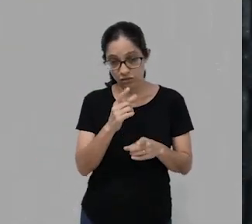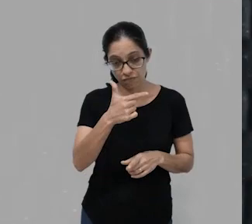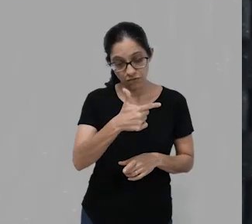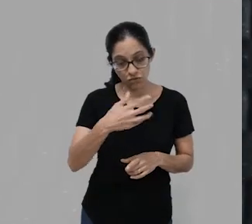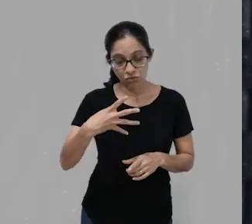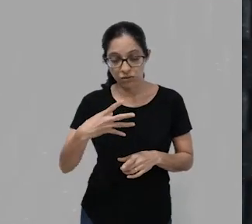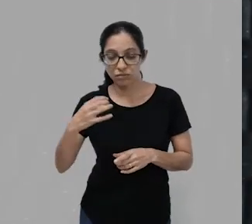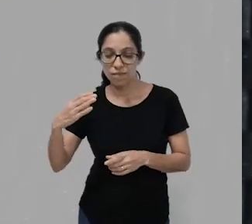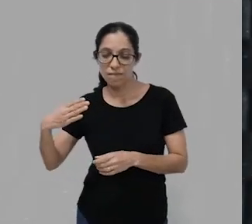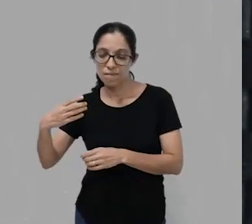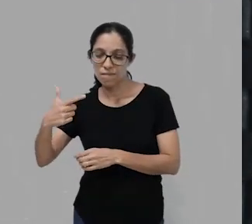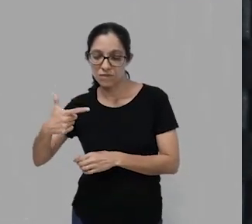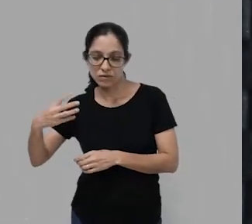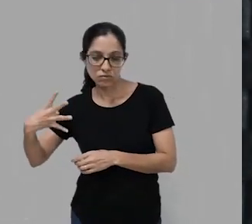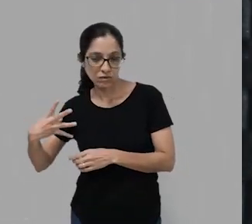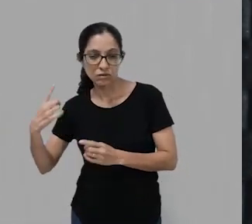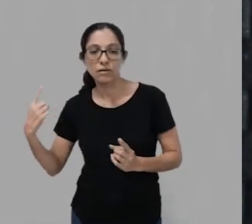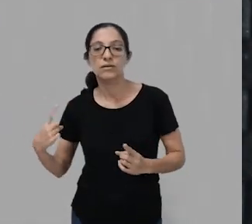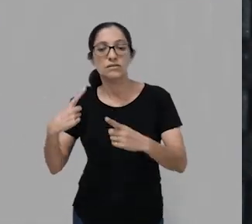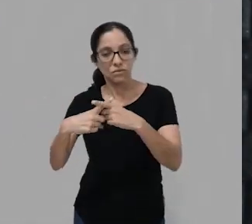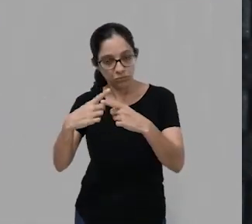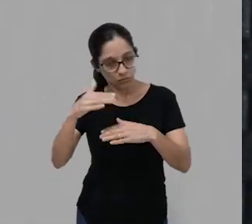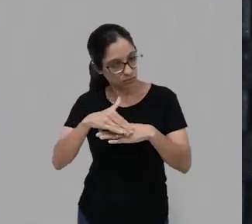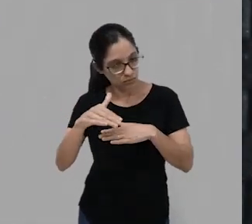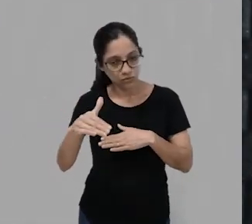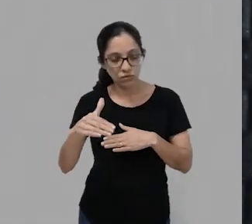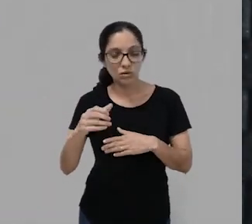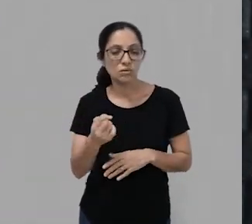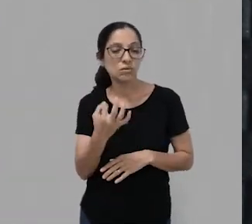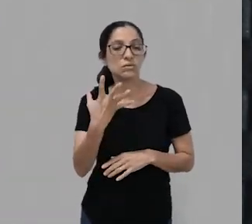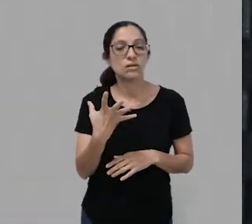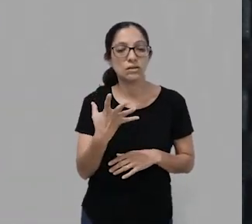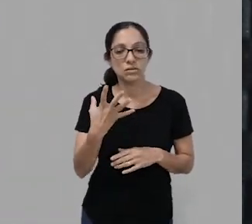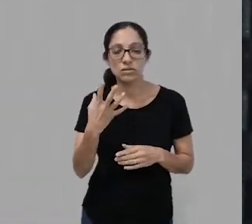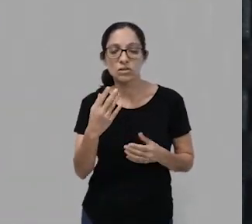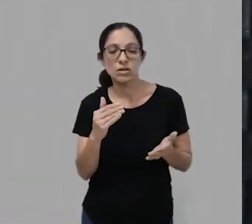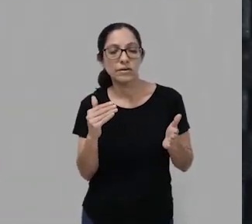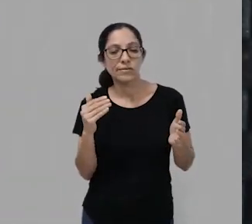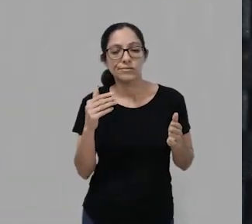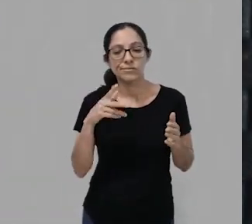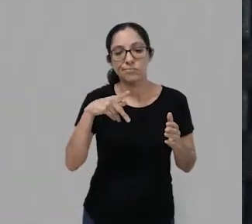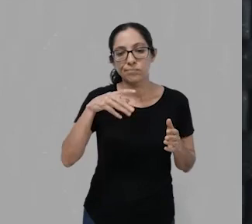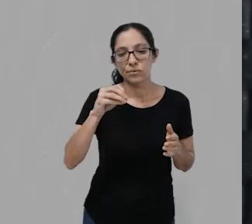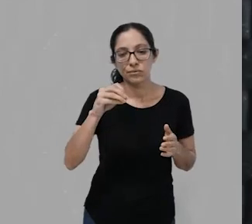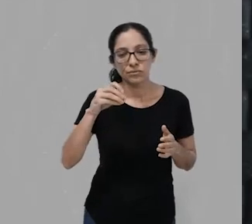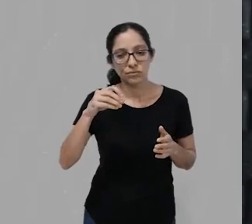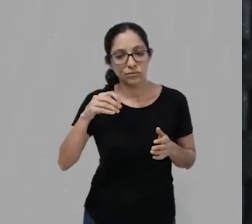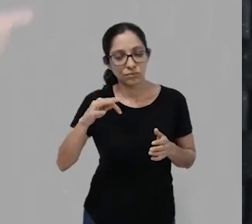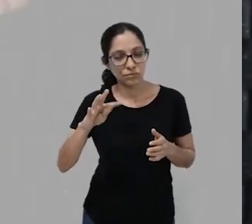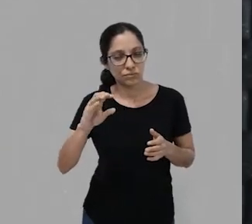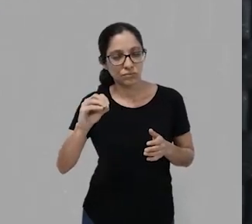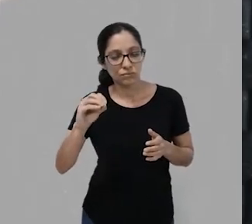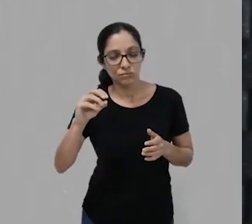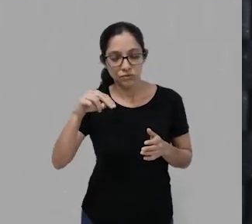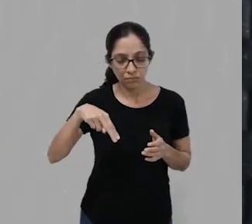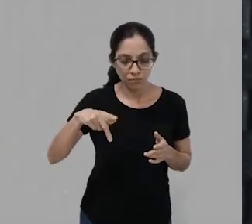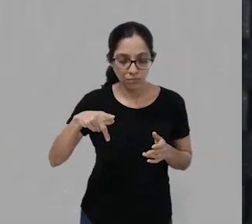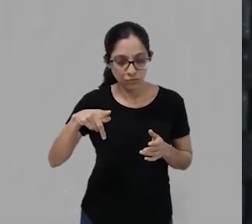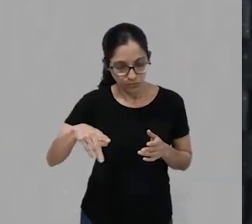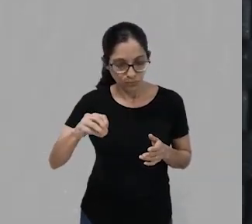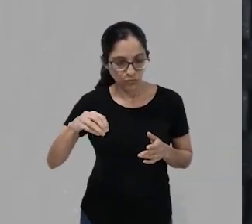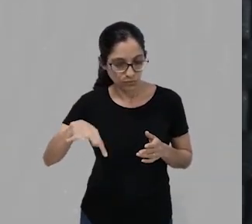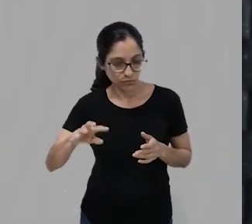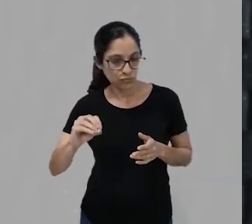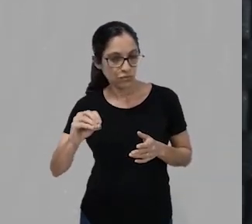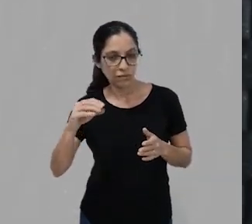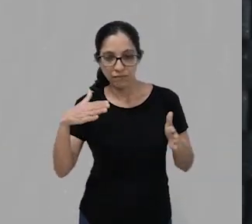24-24, eles irão para essa disputa de 2 pontos. Com a contagem de pontos o quê? Ilimitado. Não tem limite de pontos. No badminton existe essa